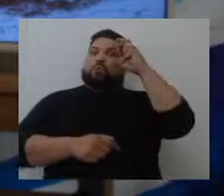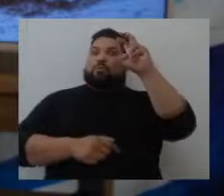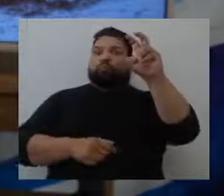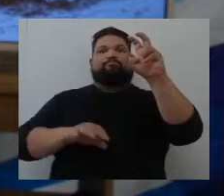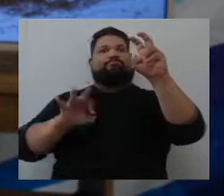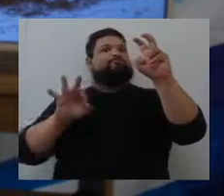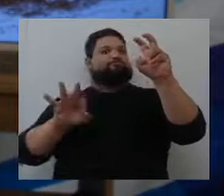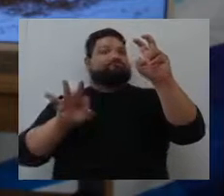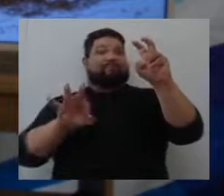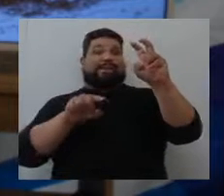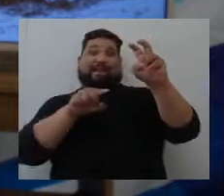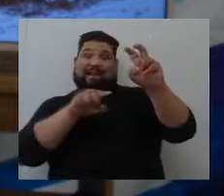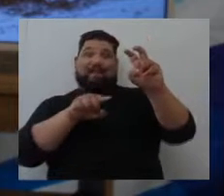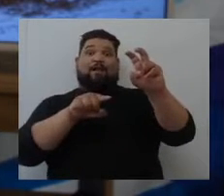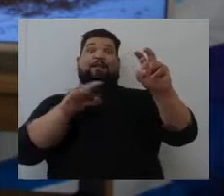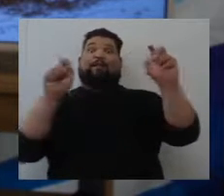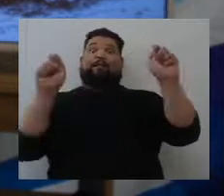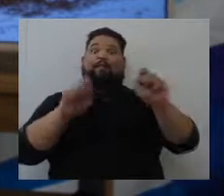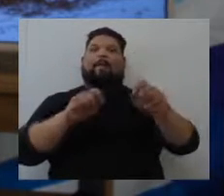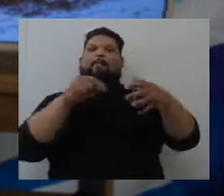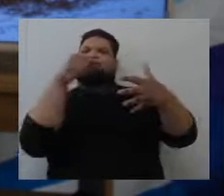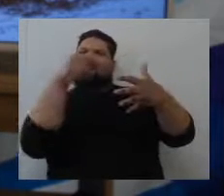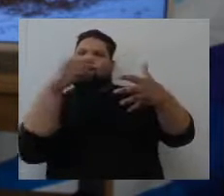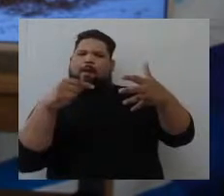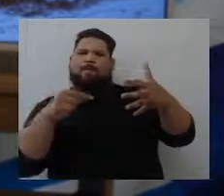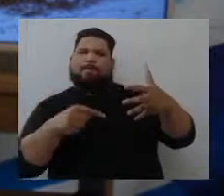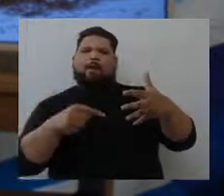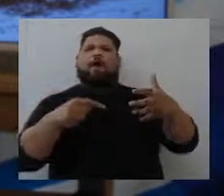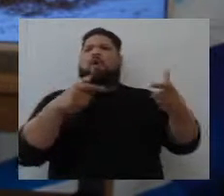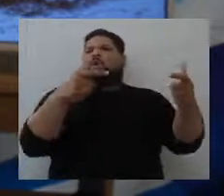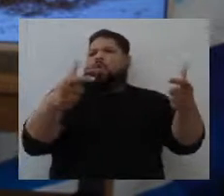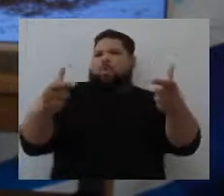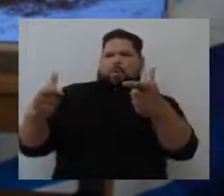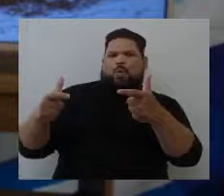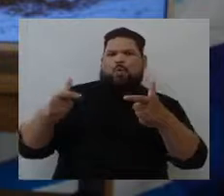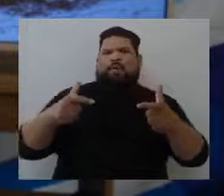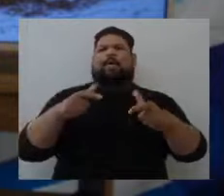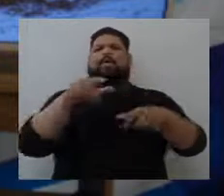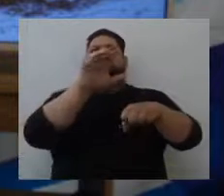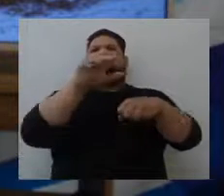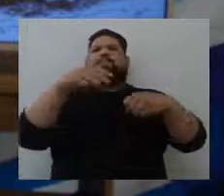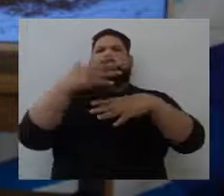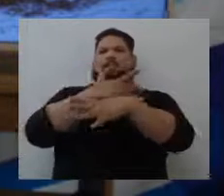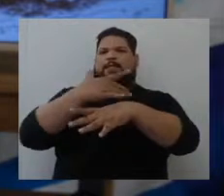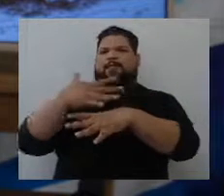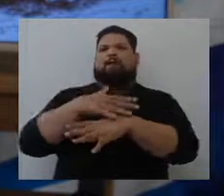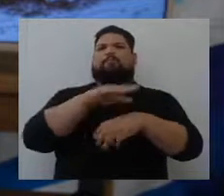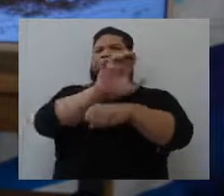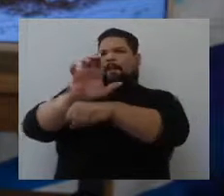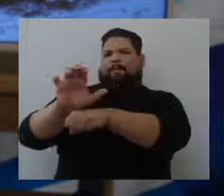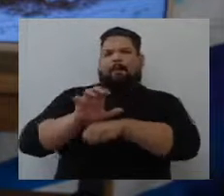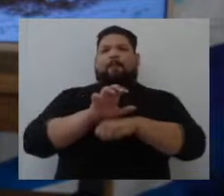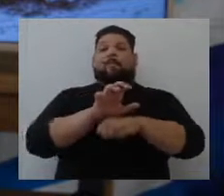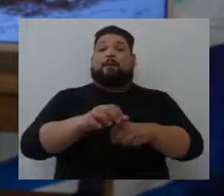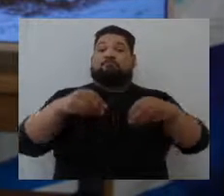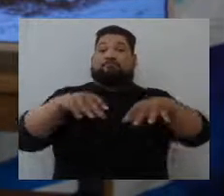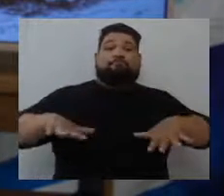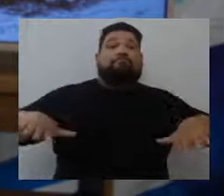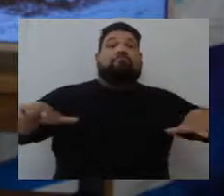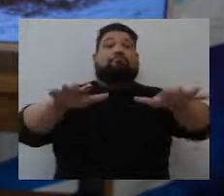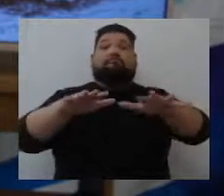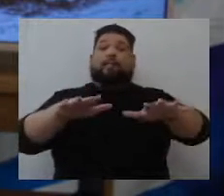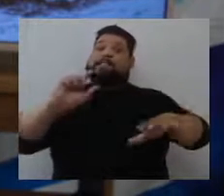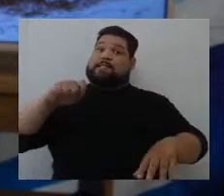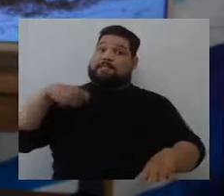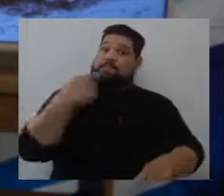que vai abranger várias cidades e estados em territórios que nós chamamos de forma genérica de